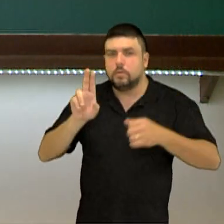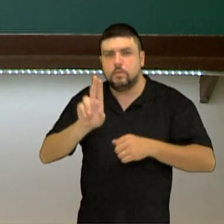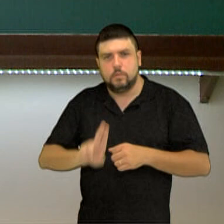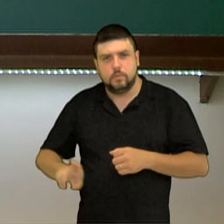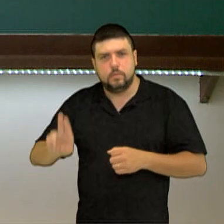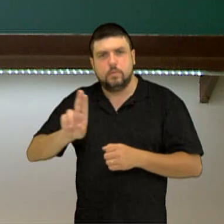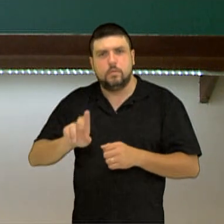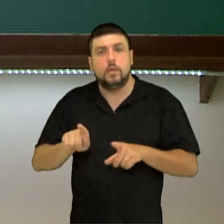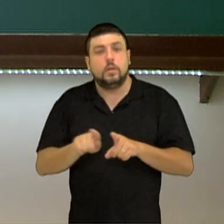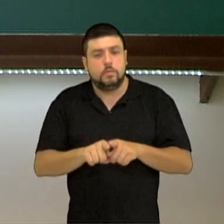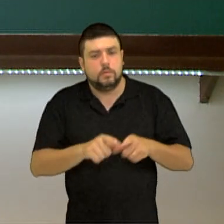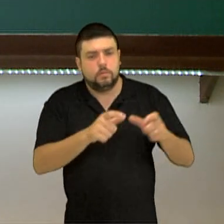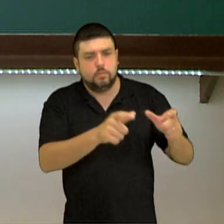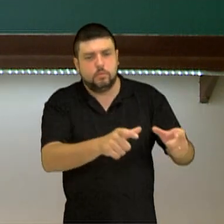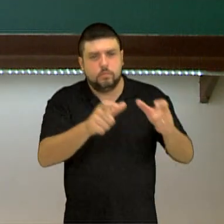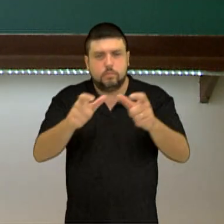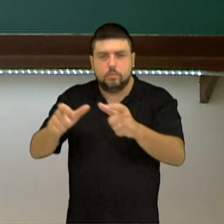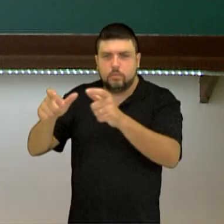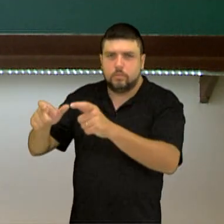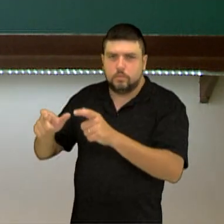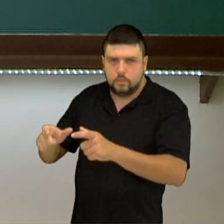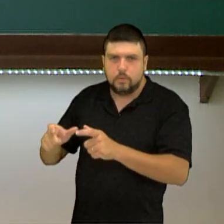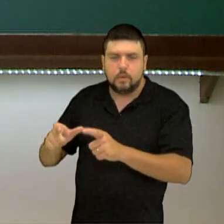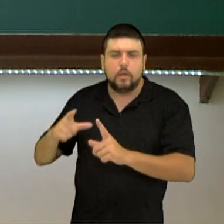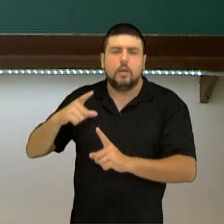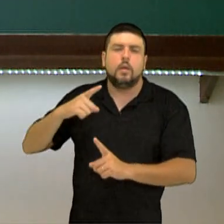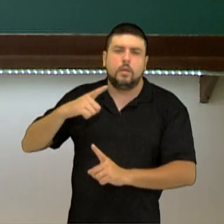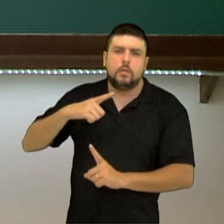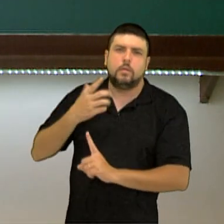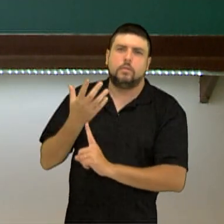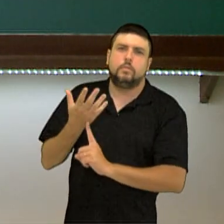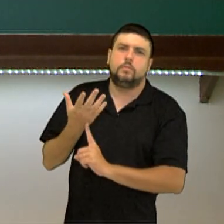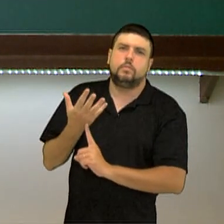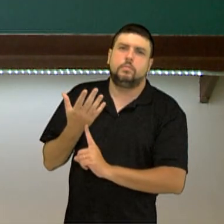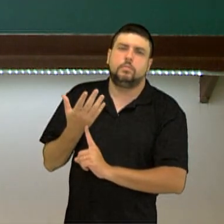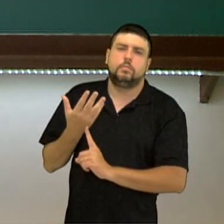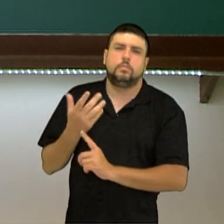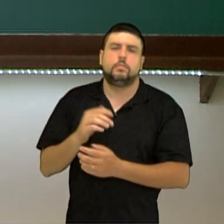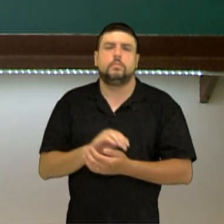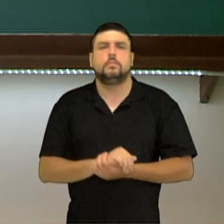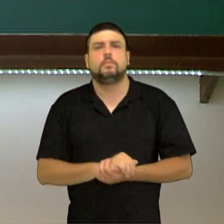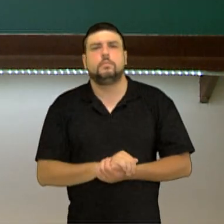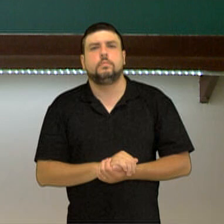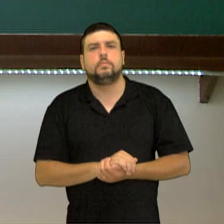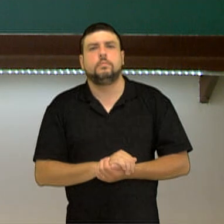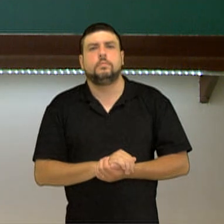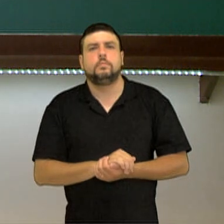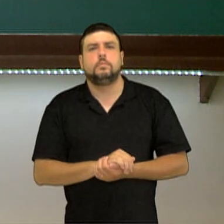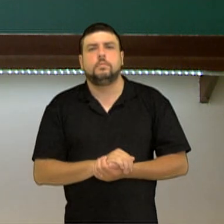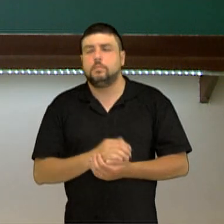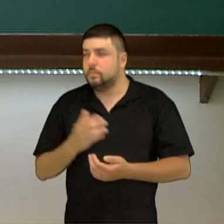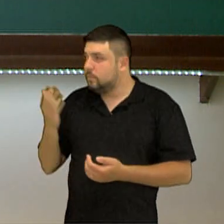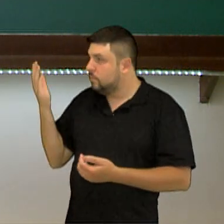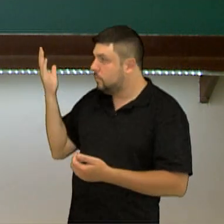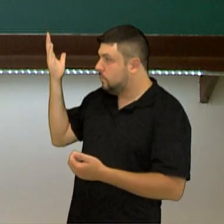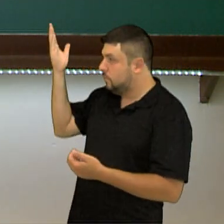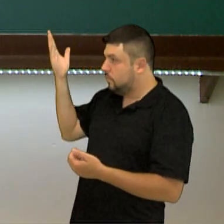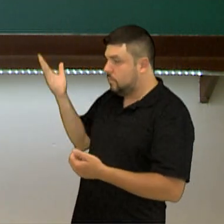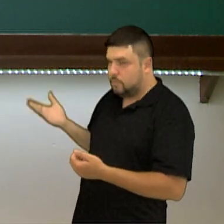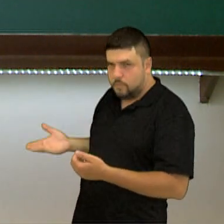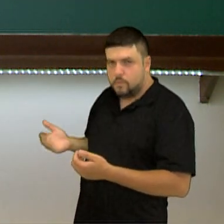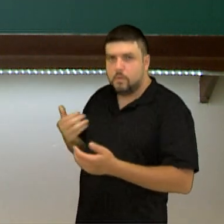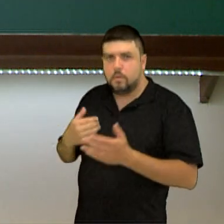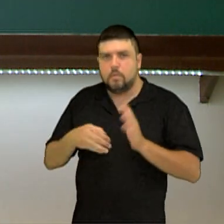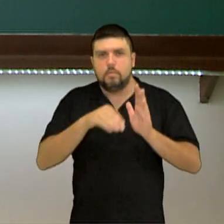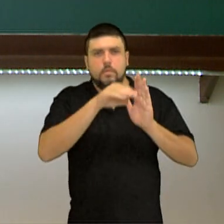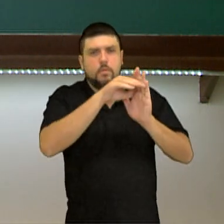ambientes também começam a ter a luz de vela. Então, aqui nós temos as referências dessa aula